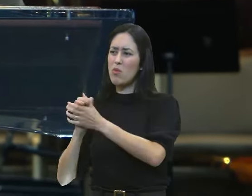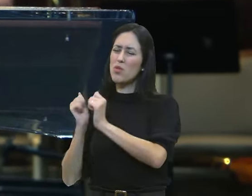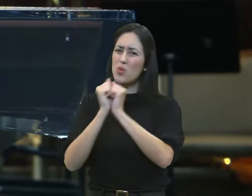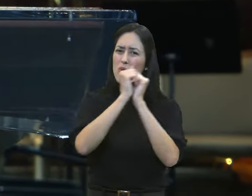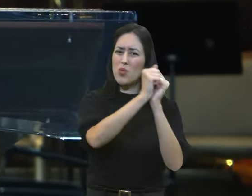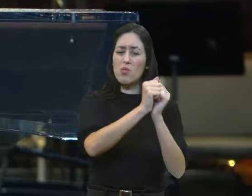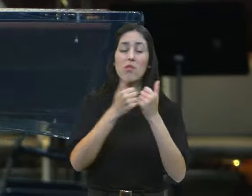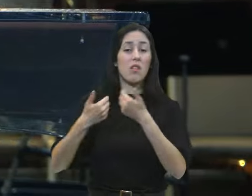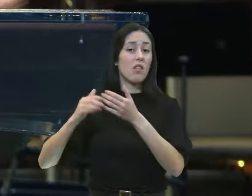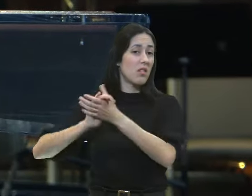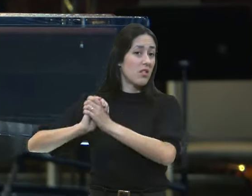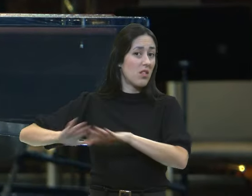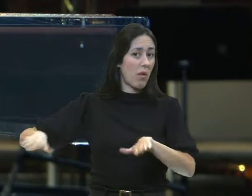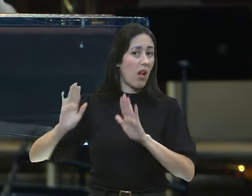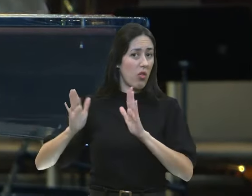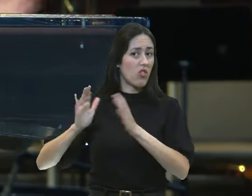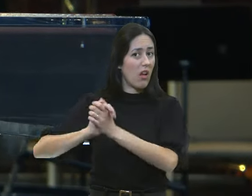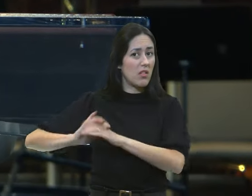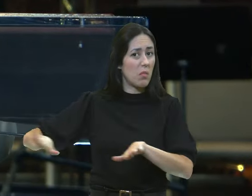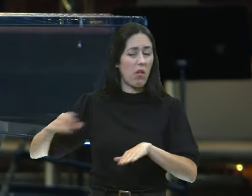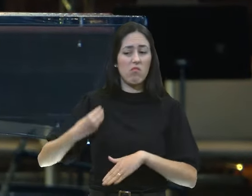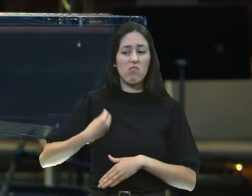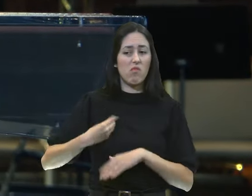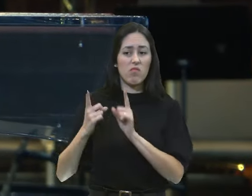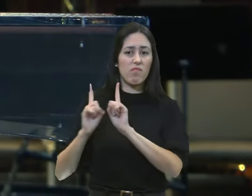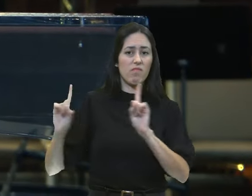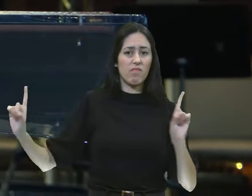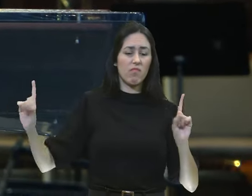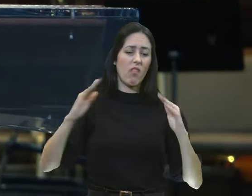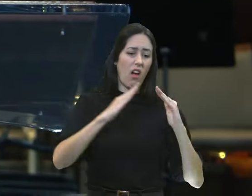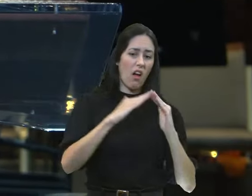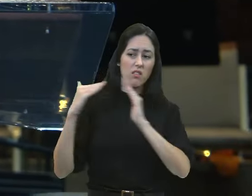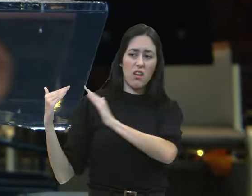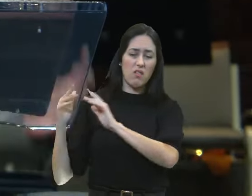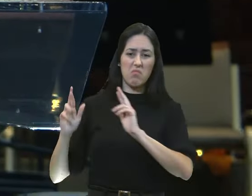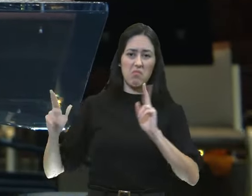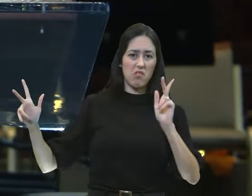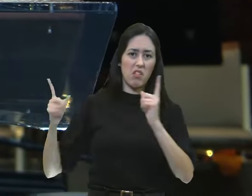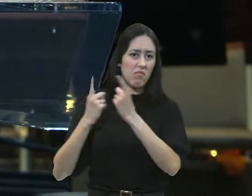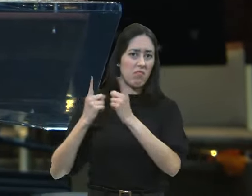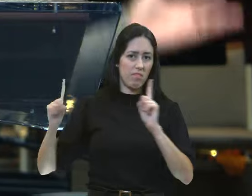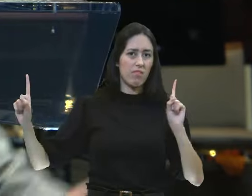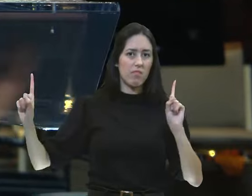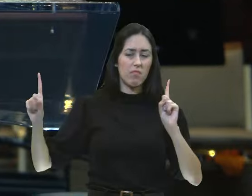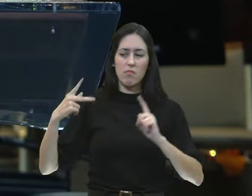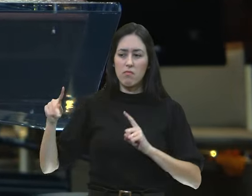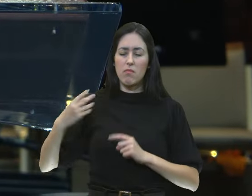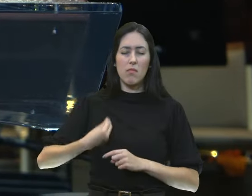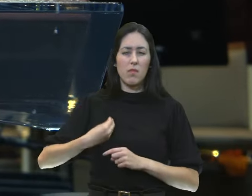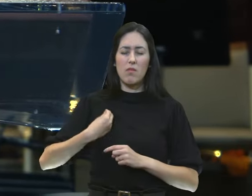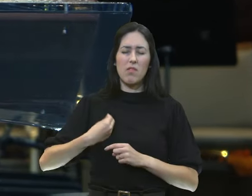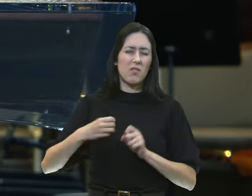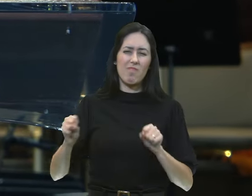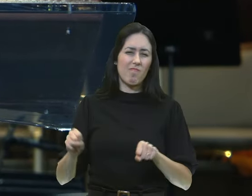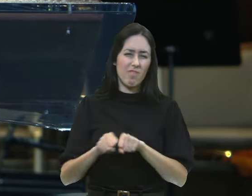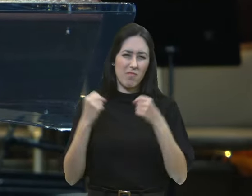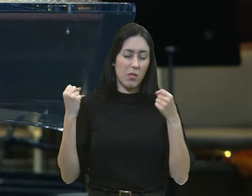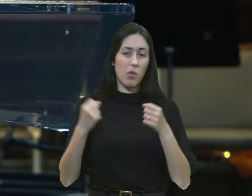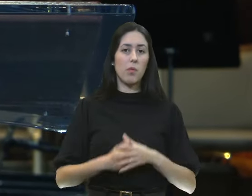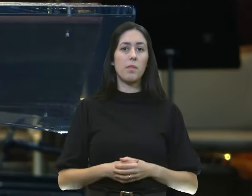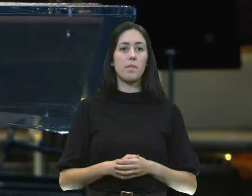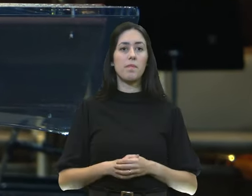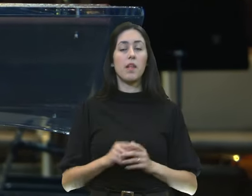Estavam separados, longe um do outro, vivendo em casas diferentes, a vida tinha se quebrado,